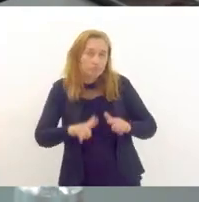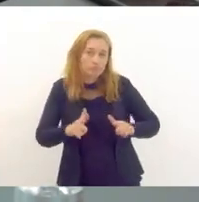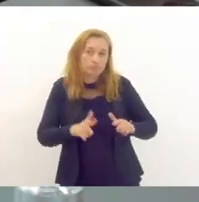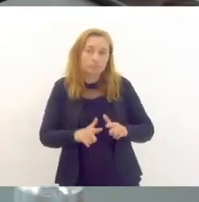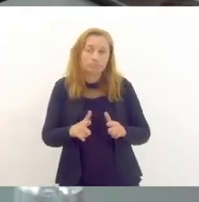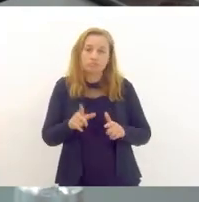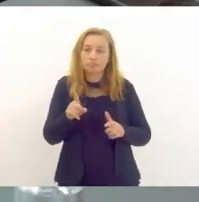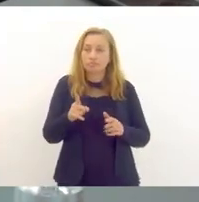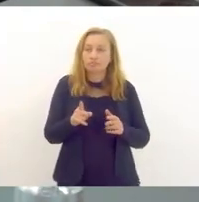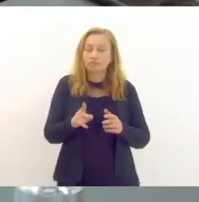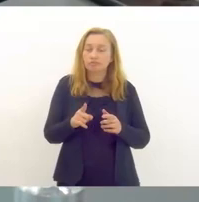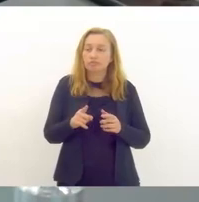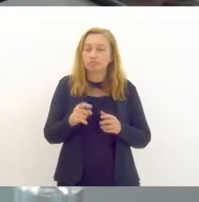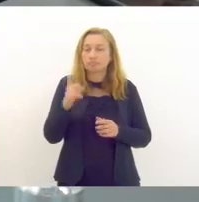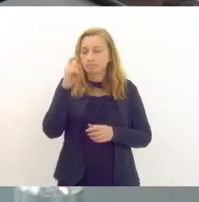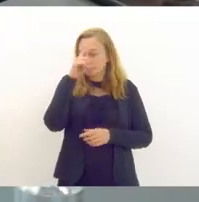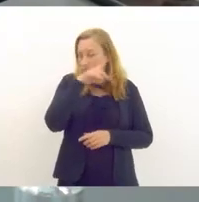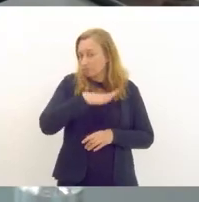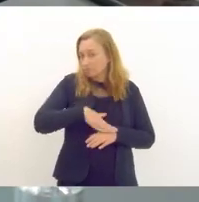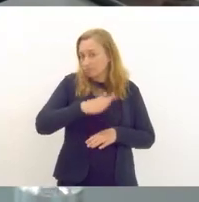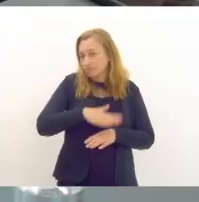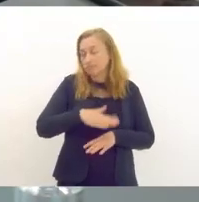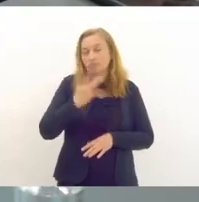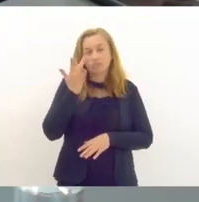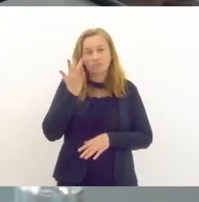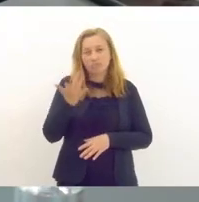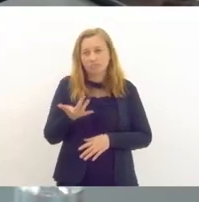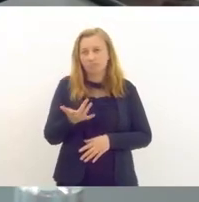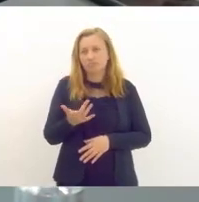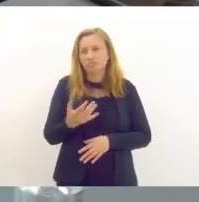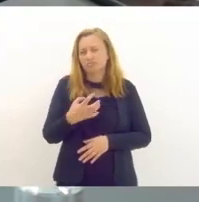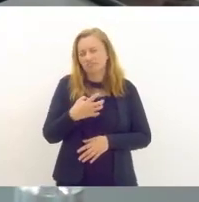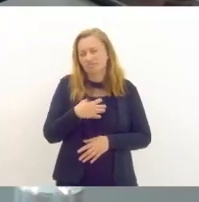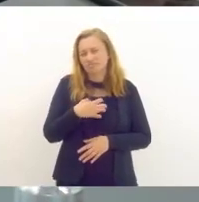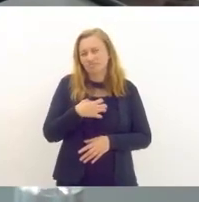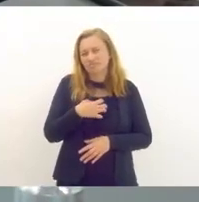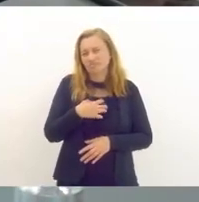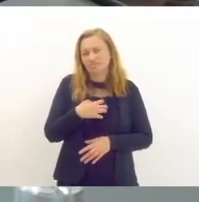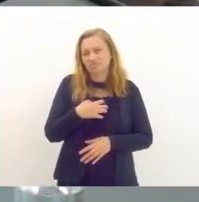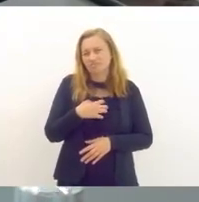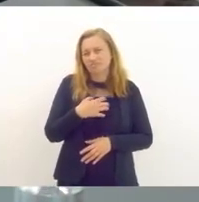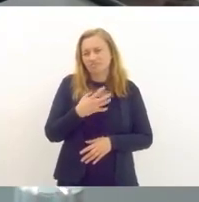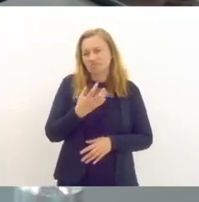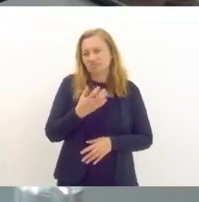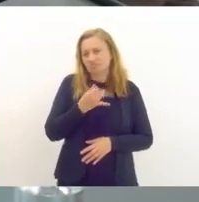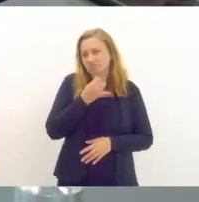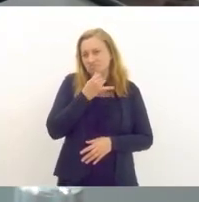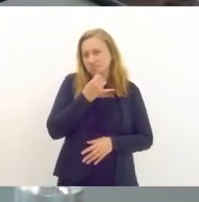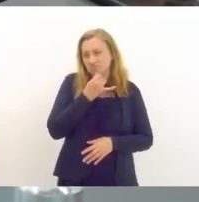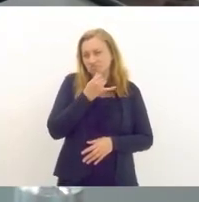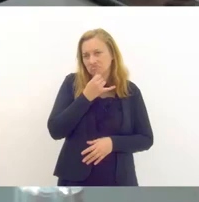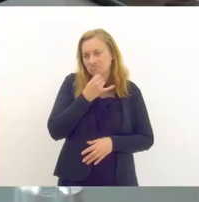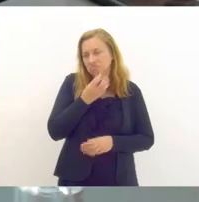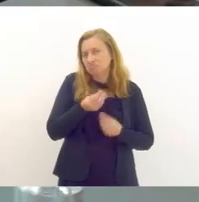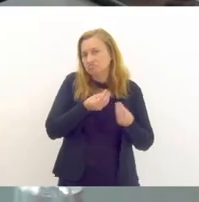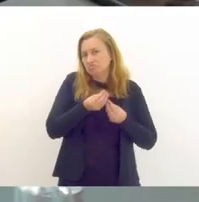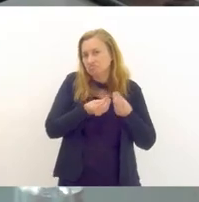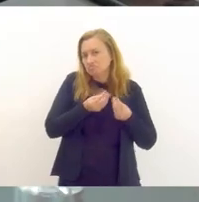de neve lá para frente eu acho que sabemos se sentir também muito chateada a forma que foi